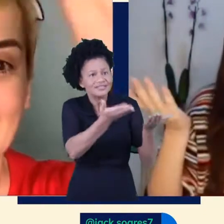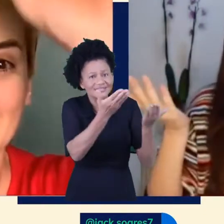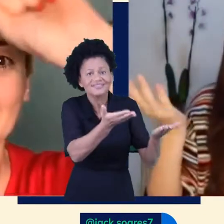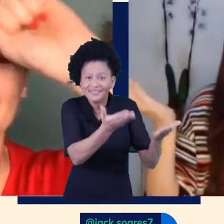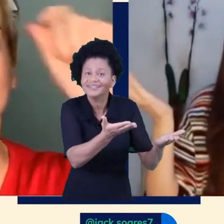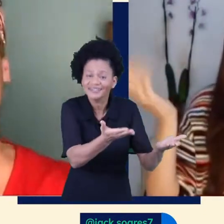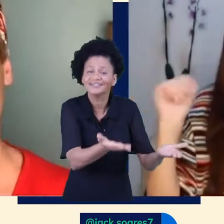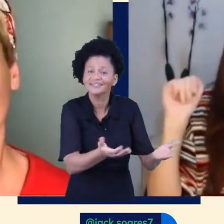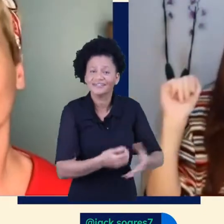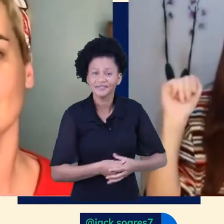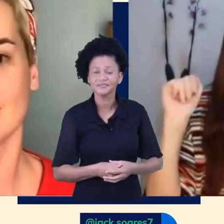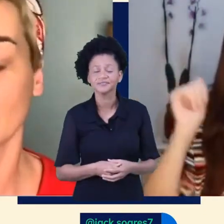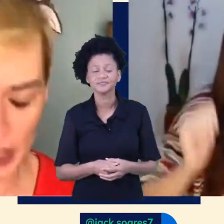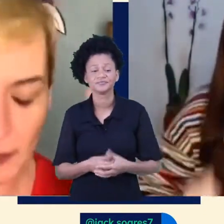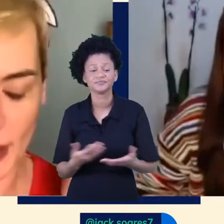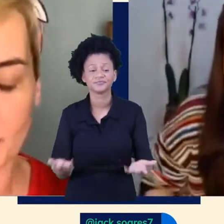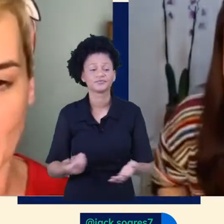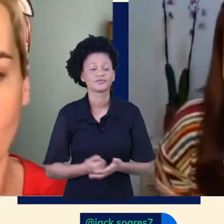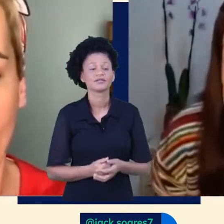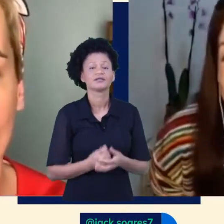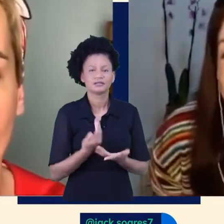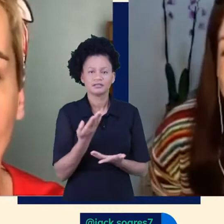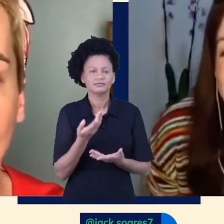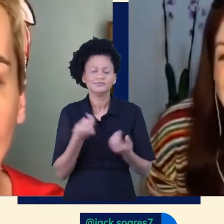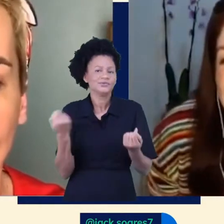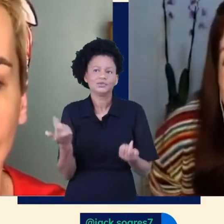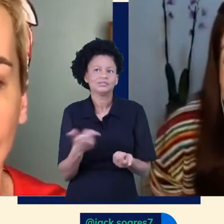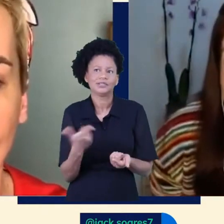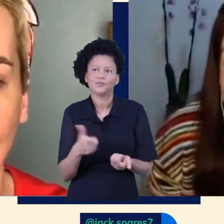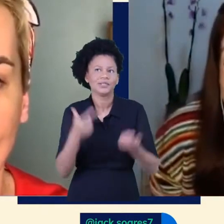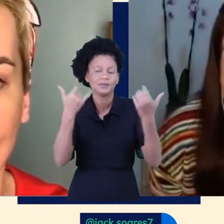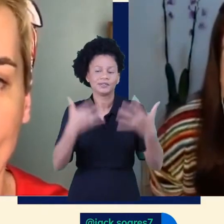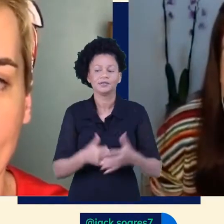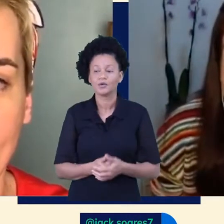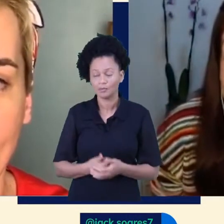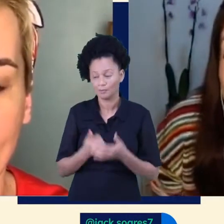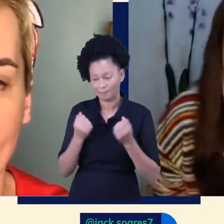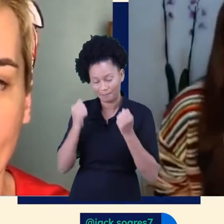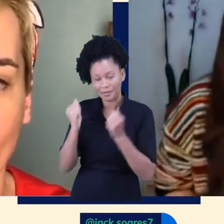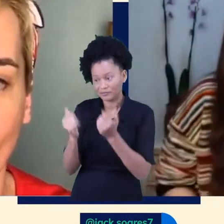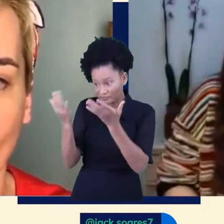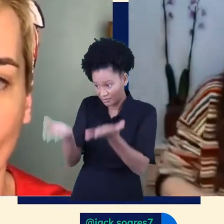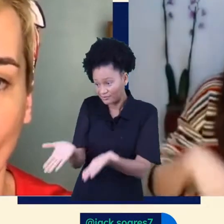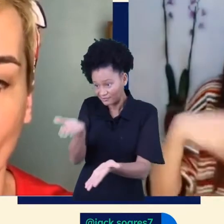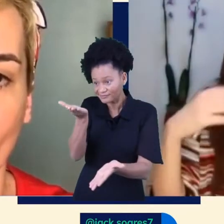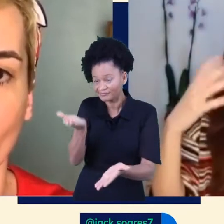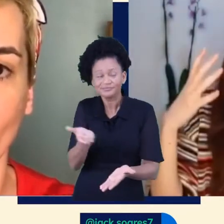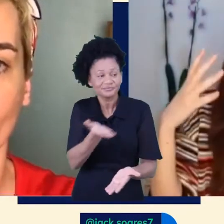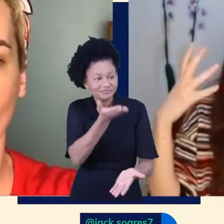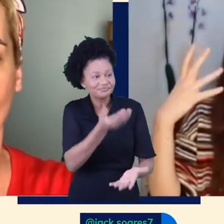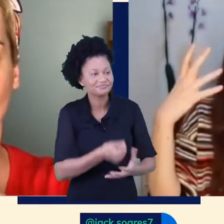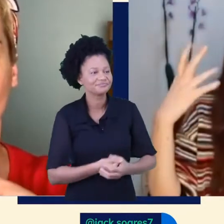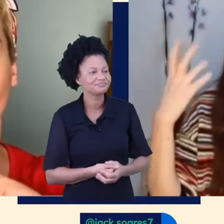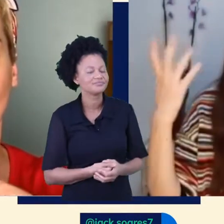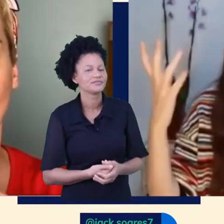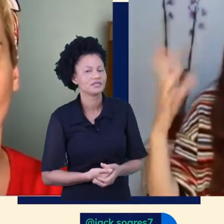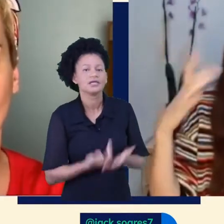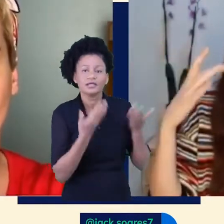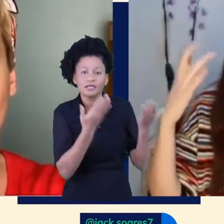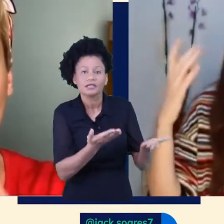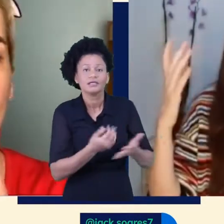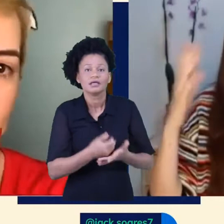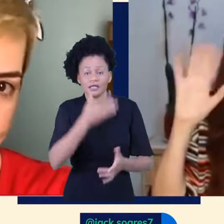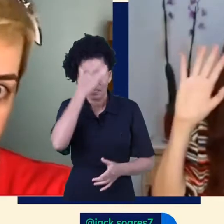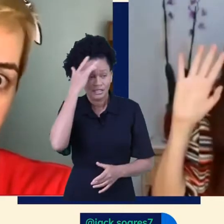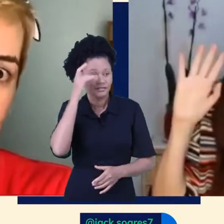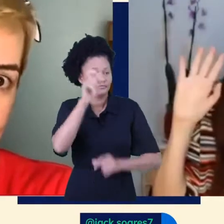Thomas... Isso, não tem muito que... pode falar. Pode falar. Não, mas é isso, é que as pessoas, elas, daí gera